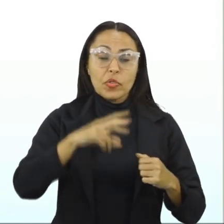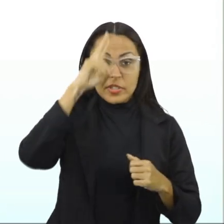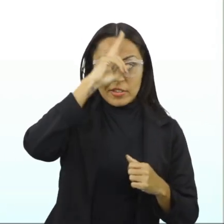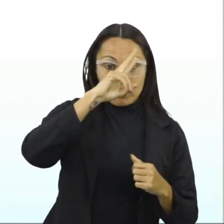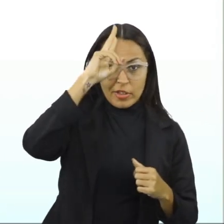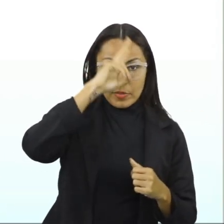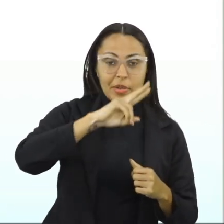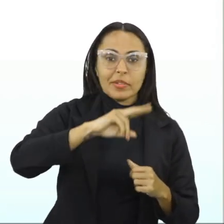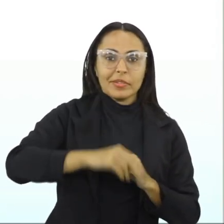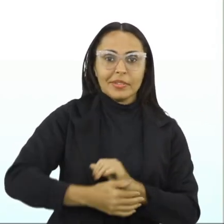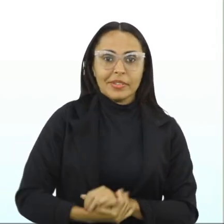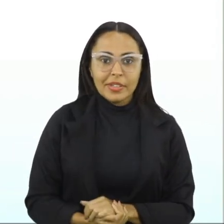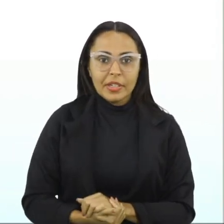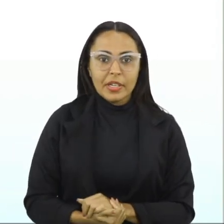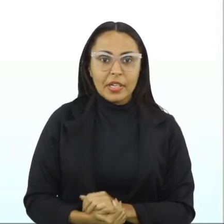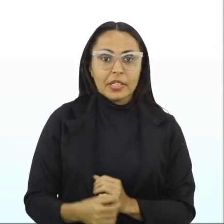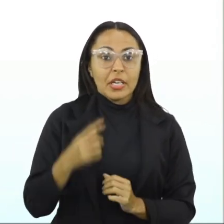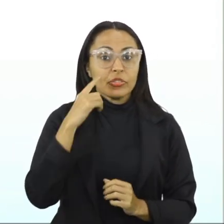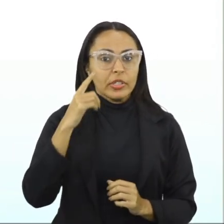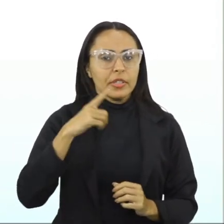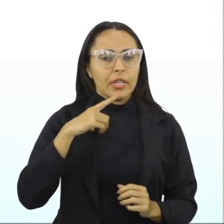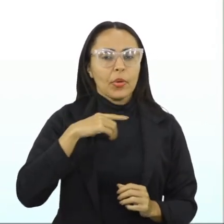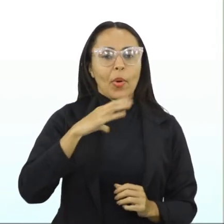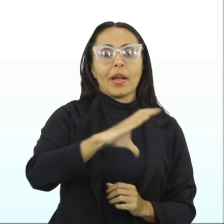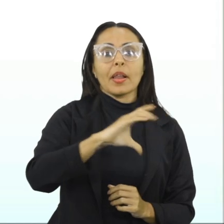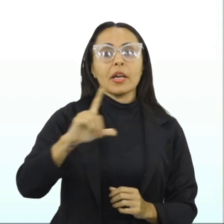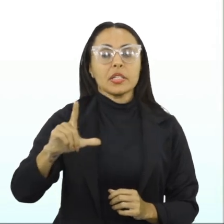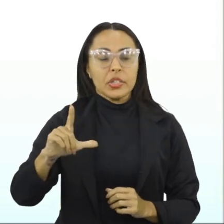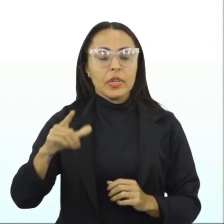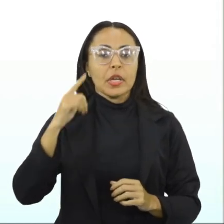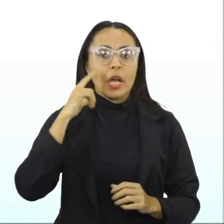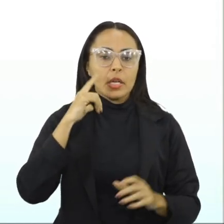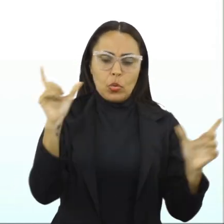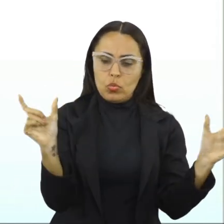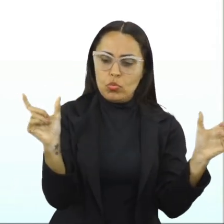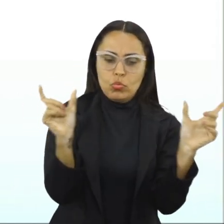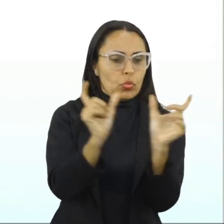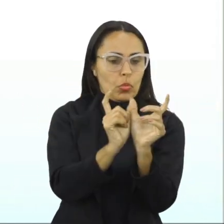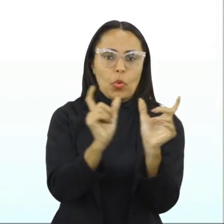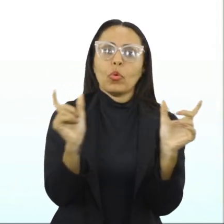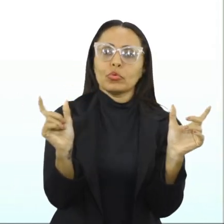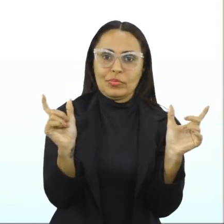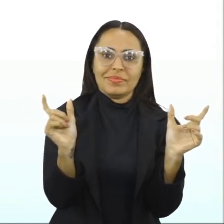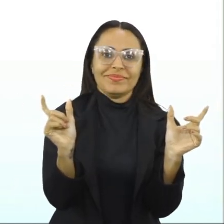lembrem, que a gente vai ter uma classificação dos compostos.